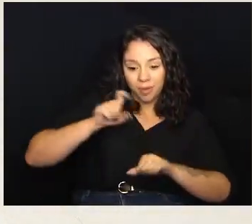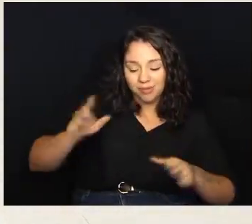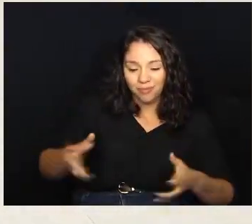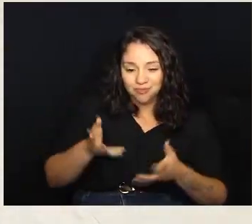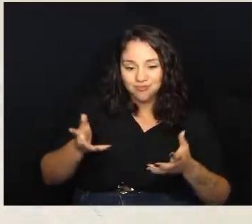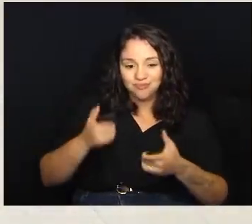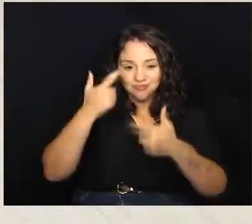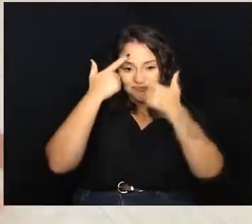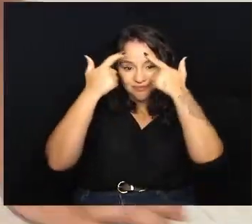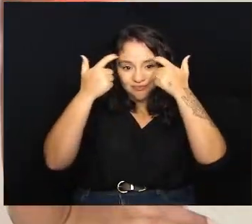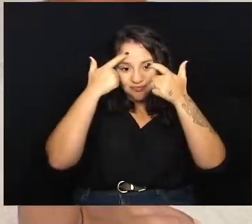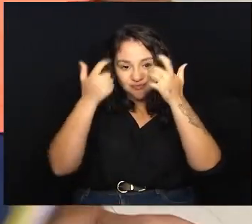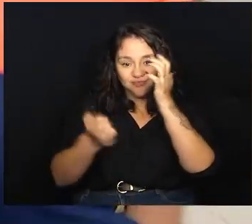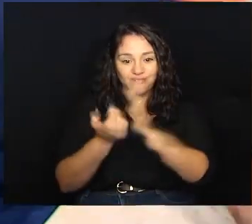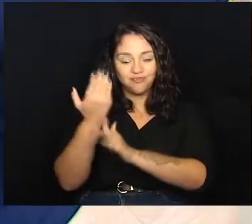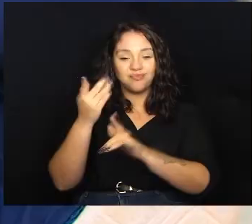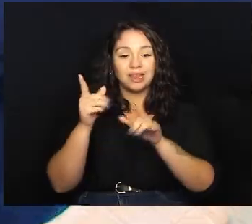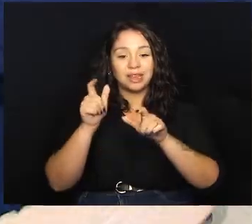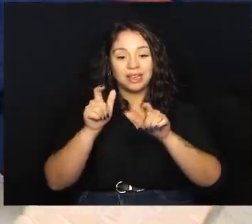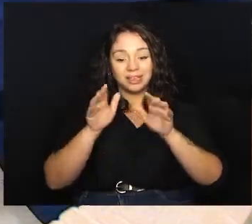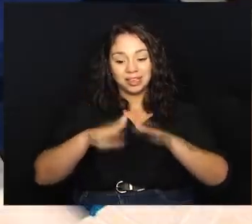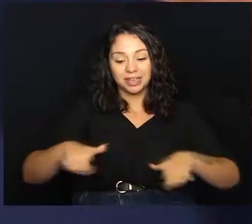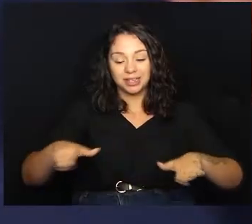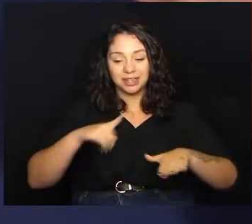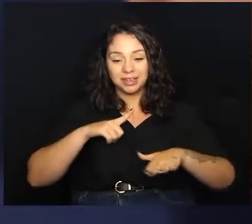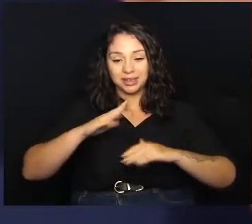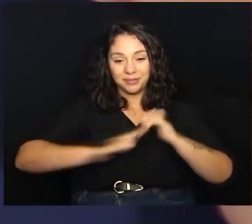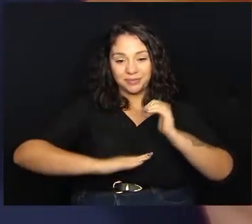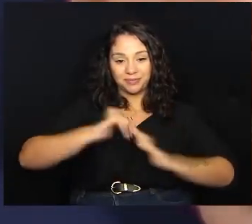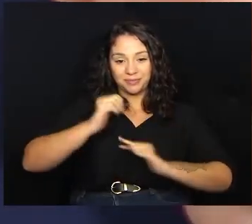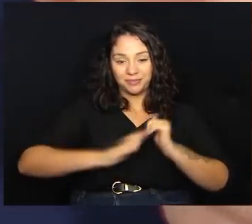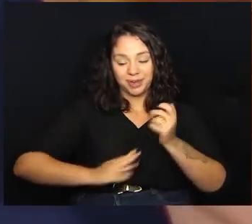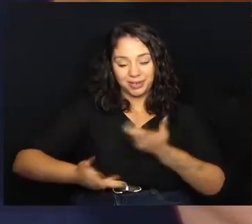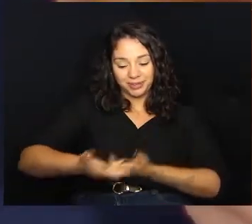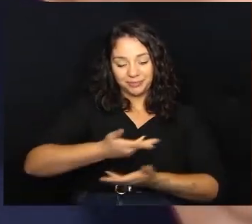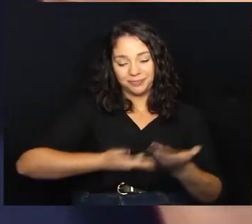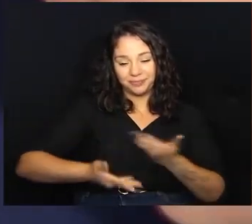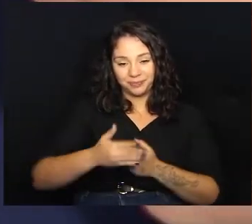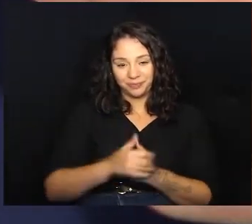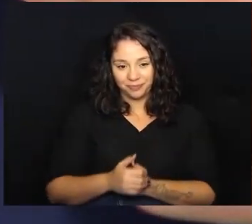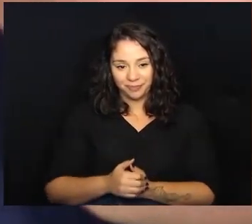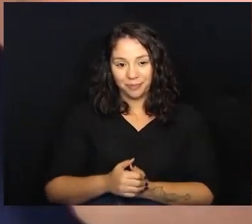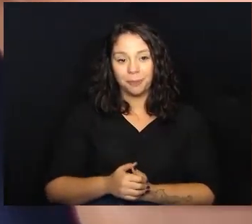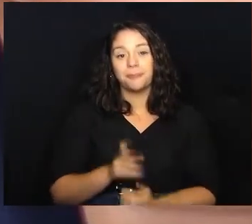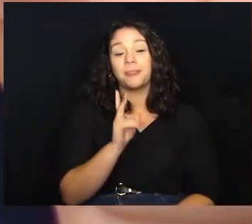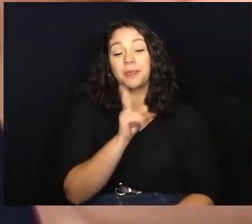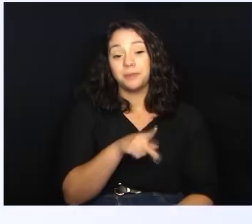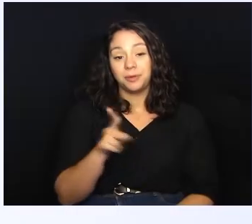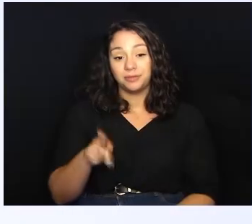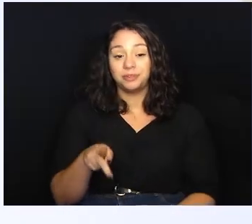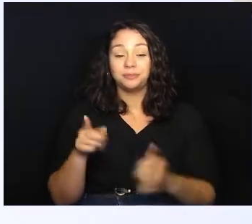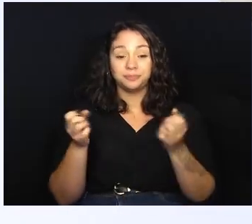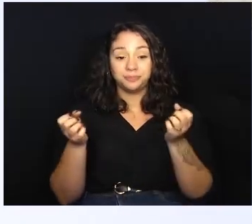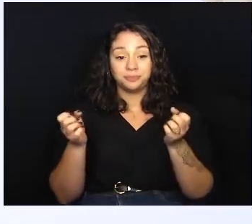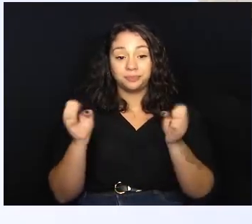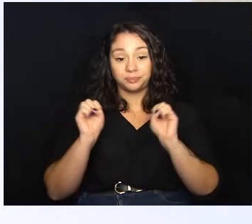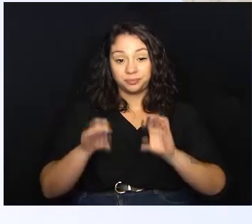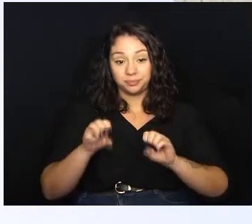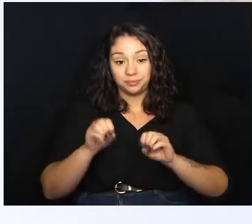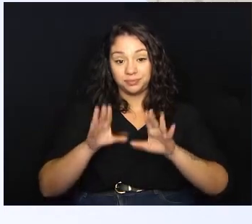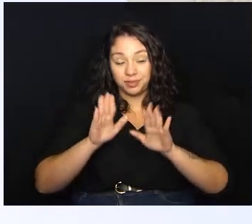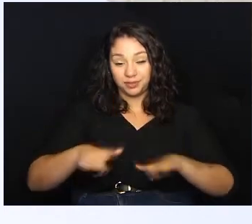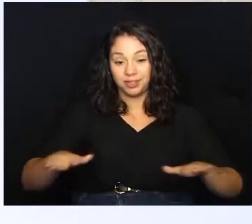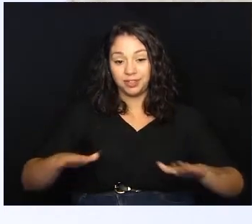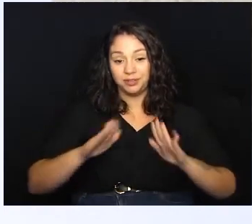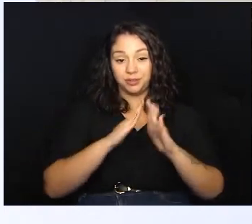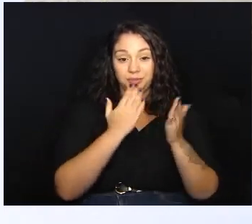momentos que estimulem a criatividade e manter os pequenos ativos e entretidos. Segundo a professora de